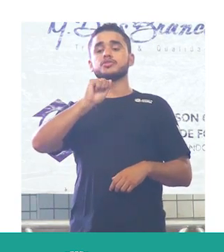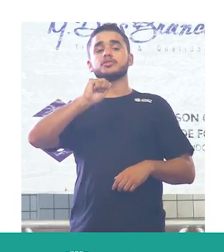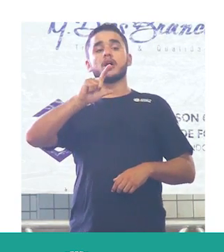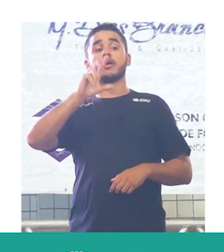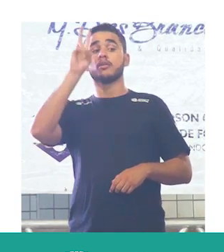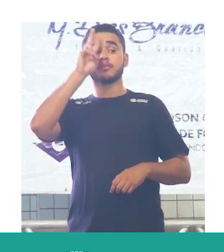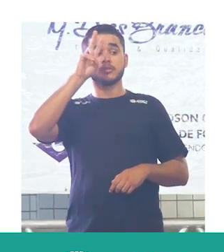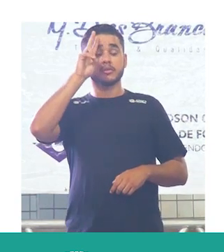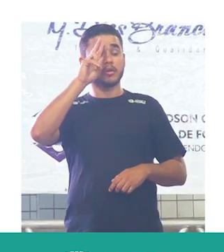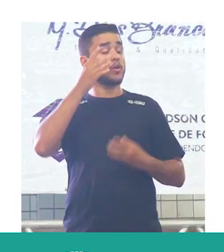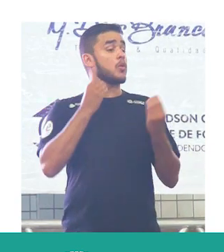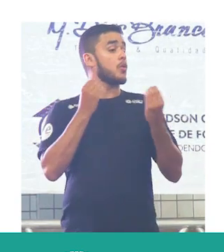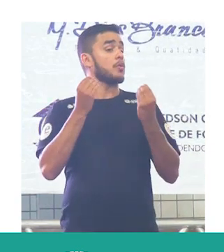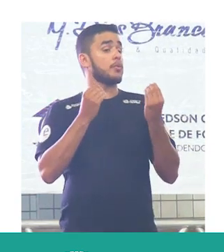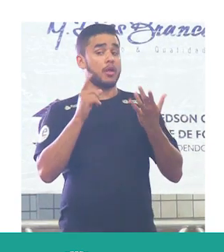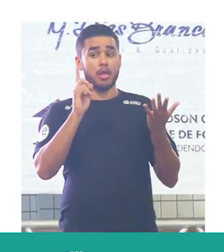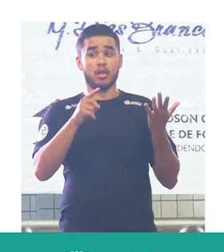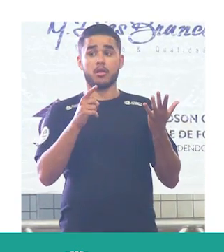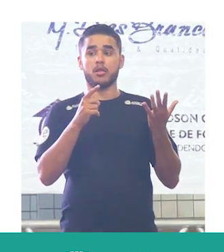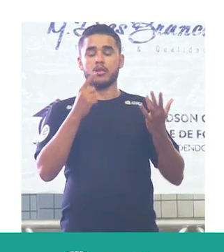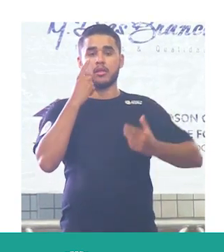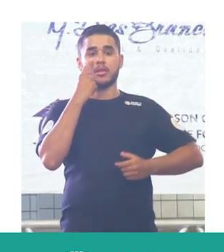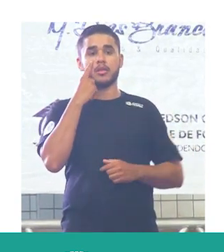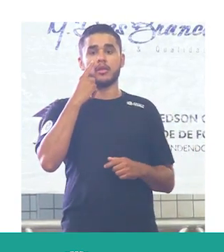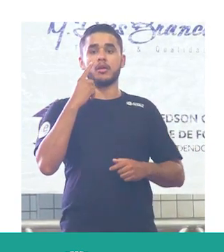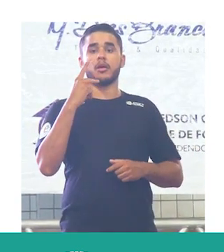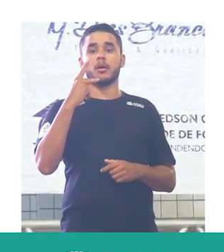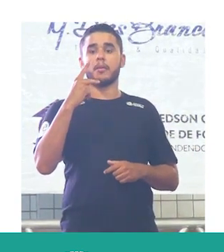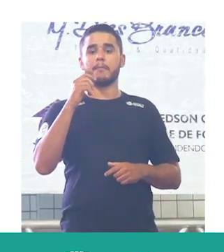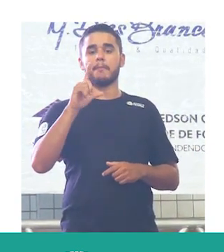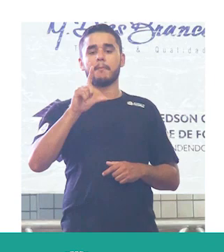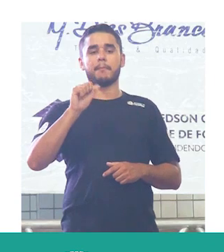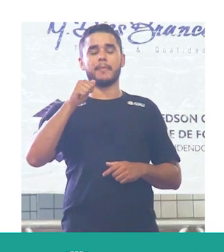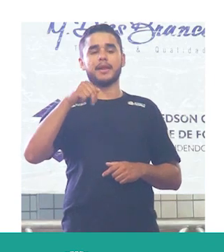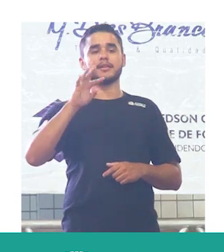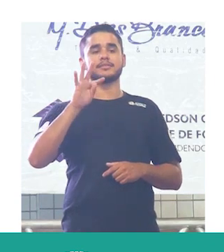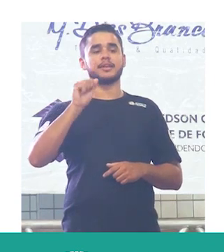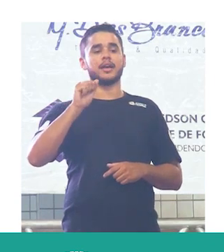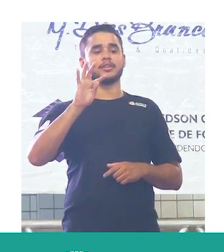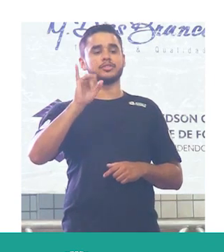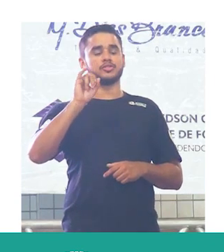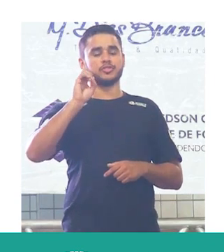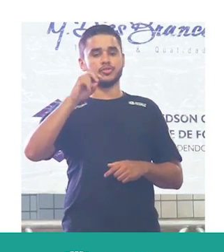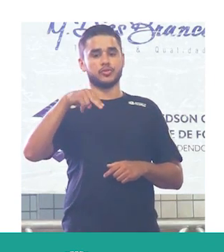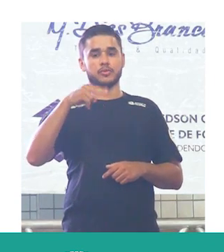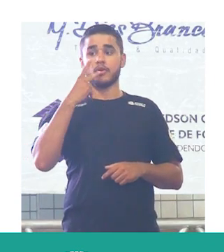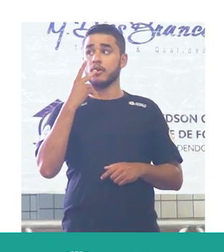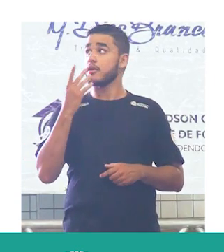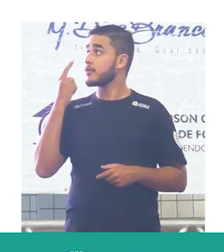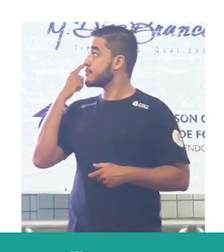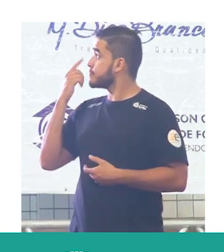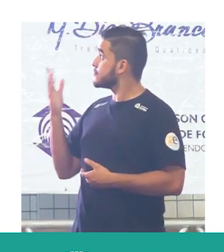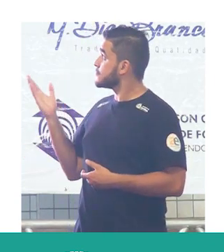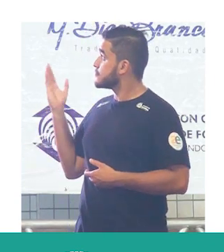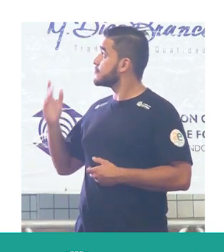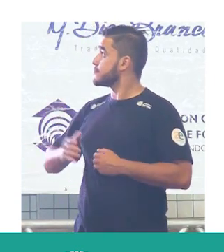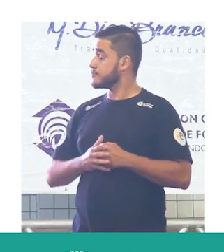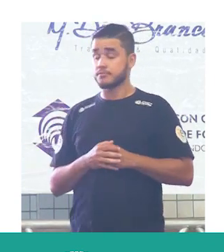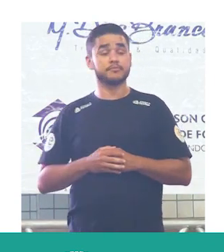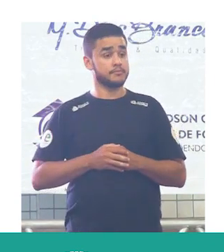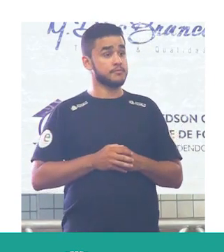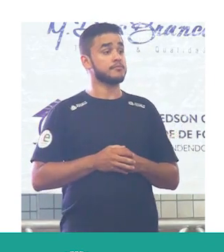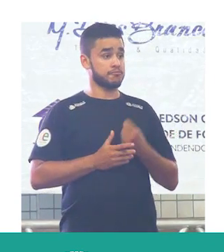colonial se baseava no sistema plantation. Opa! E como é que funciona o